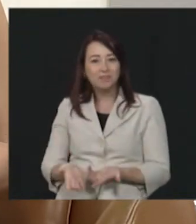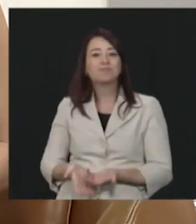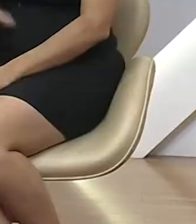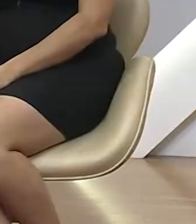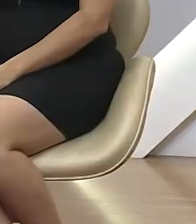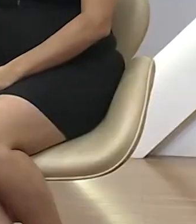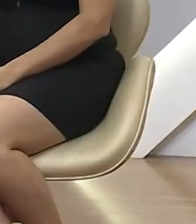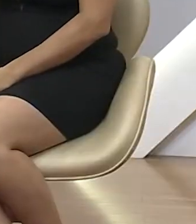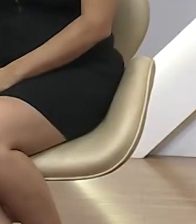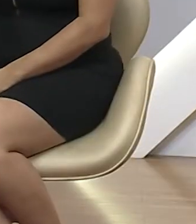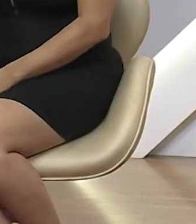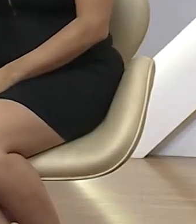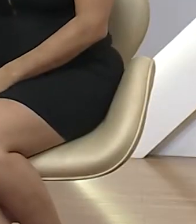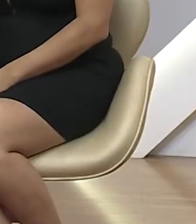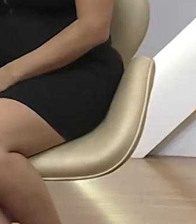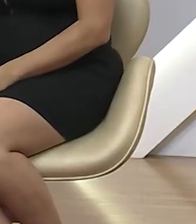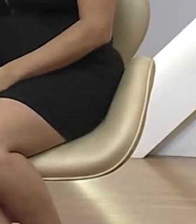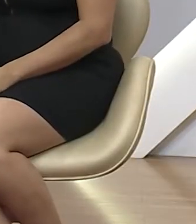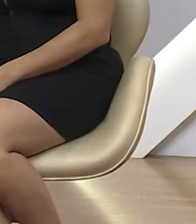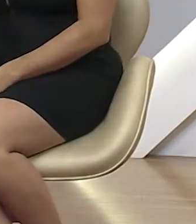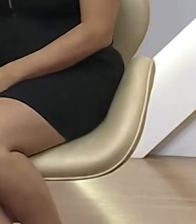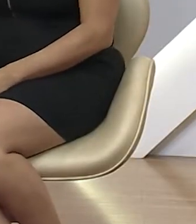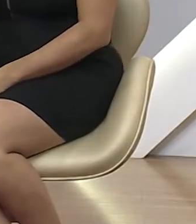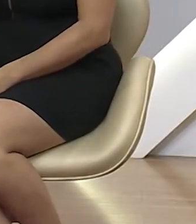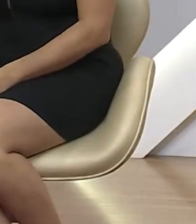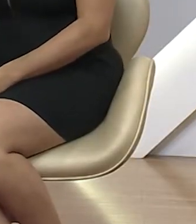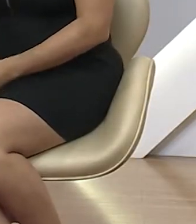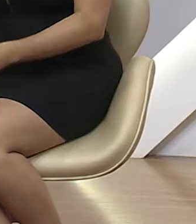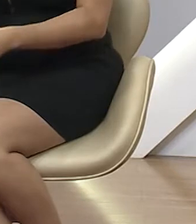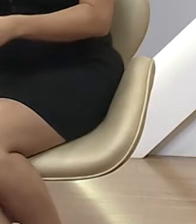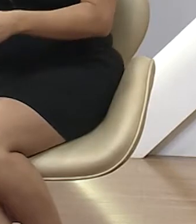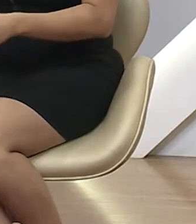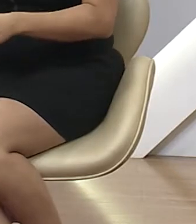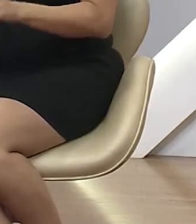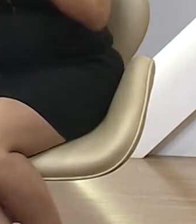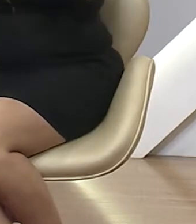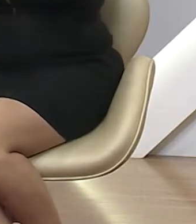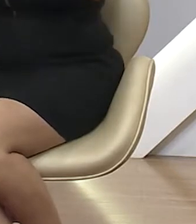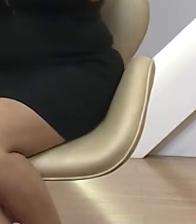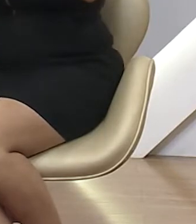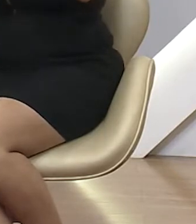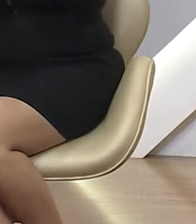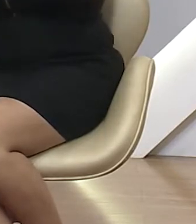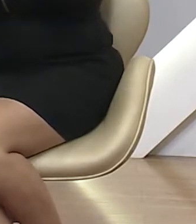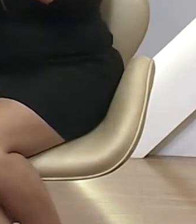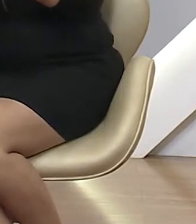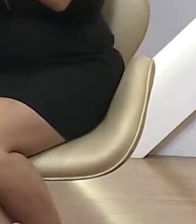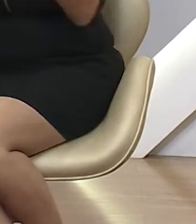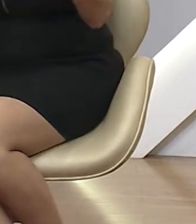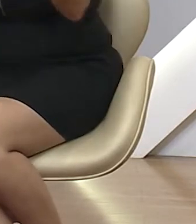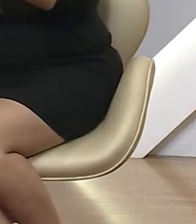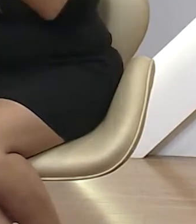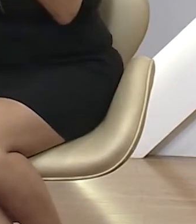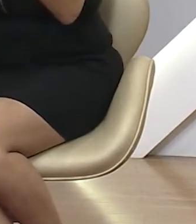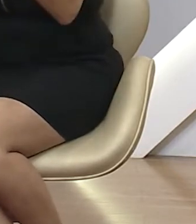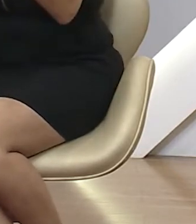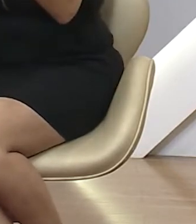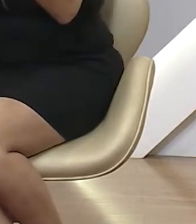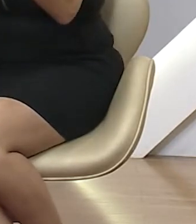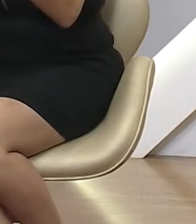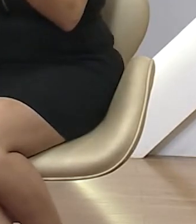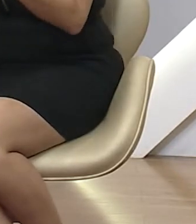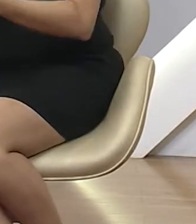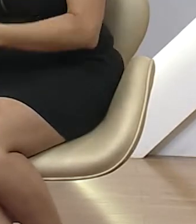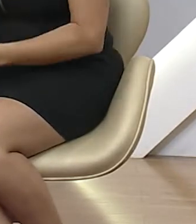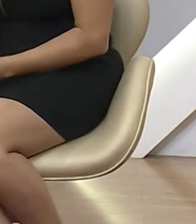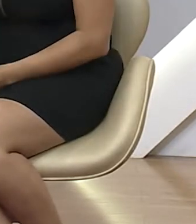É difícil porque o colega ouvinte geralmente não sabe língua de sinais, o profissional intérprete às vezes falta uma certa formação, a